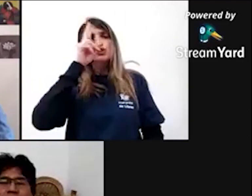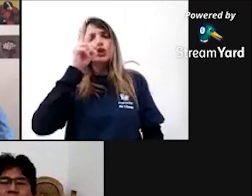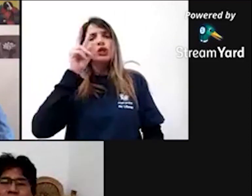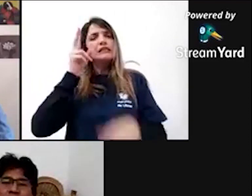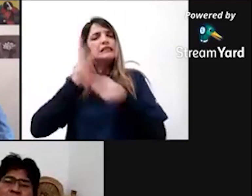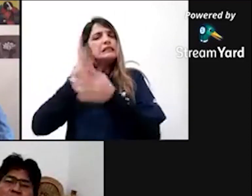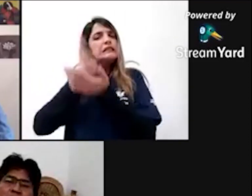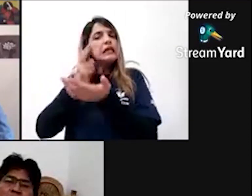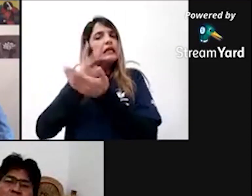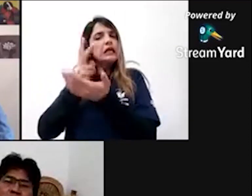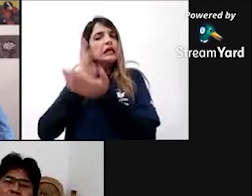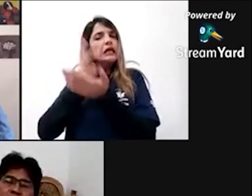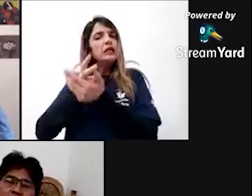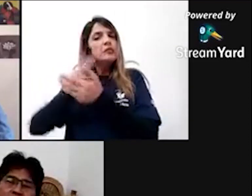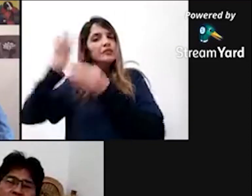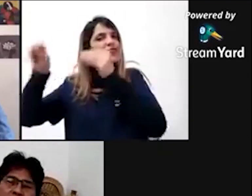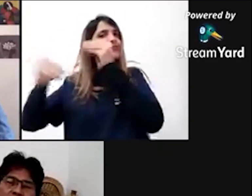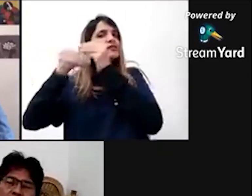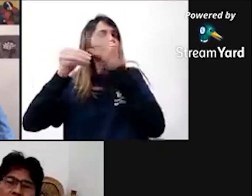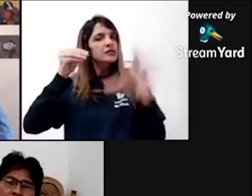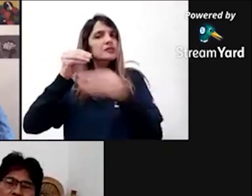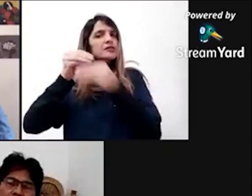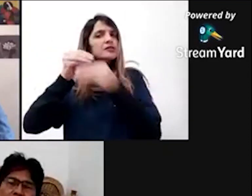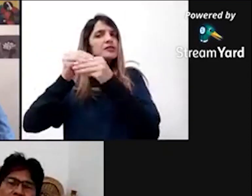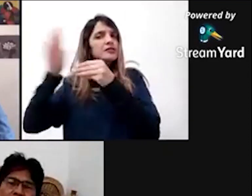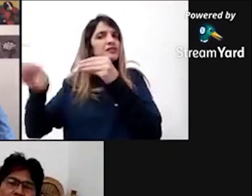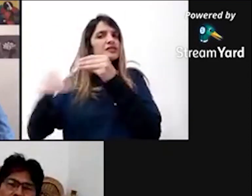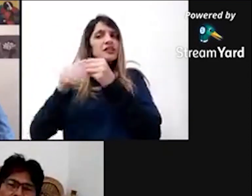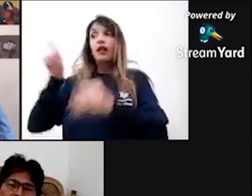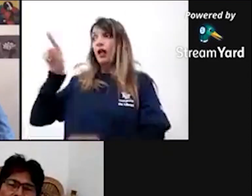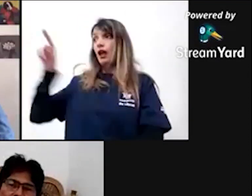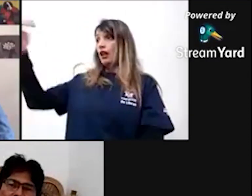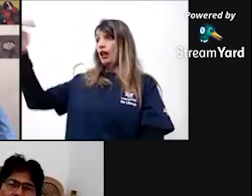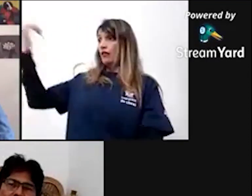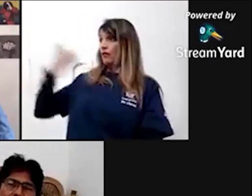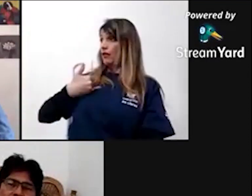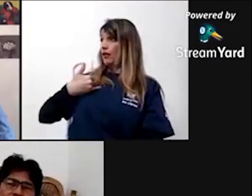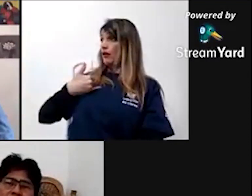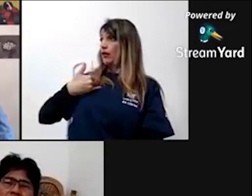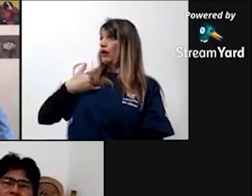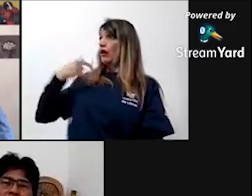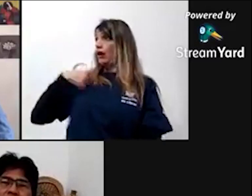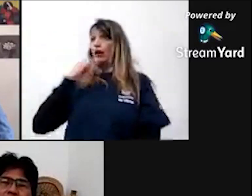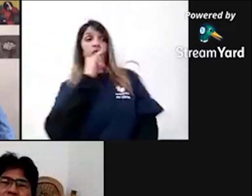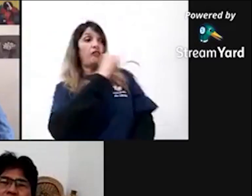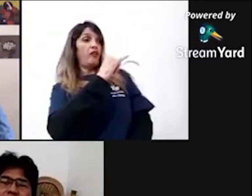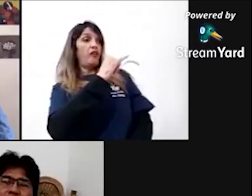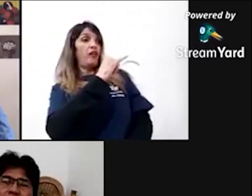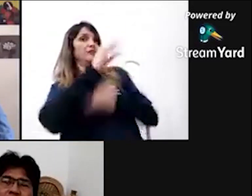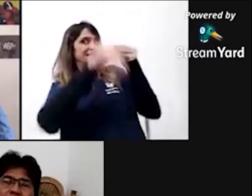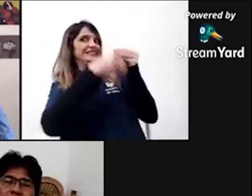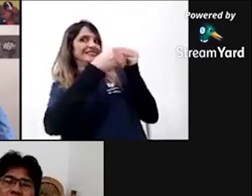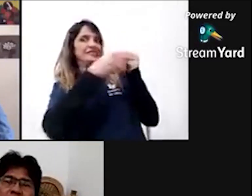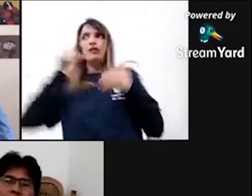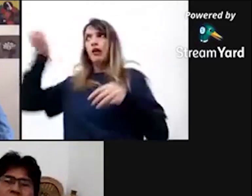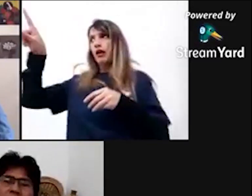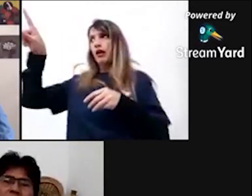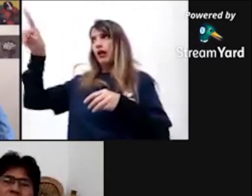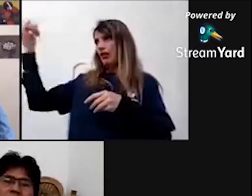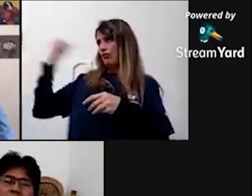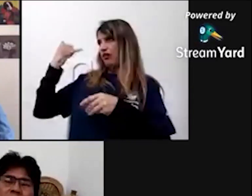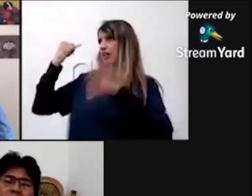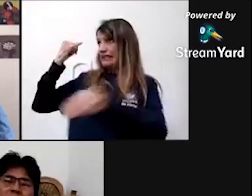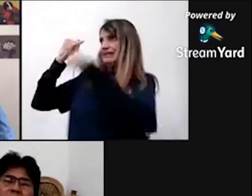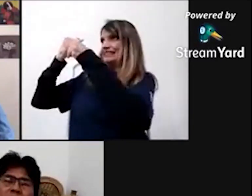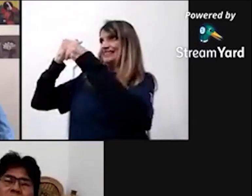consigo a narrativa de quem conta a história, certo? Daí que as vozes que nós ouvimos